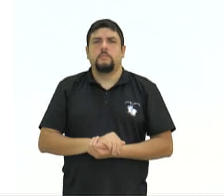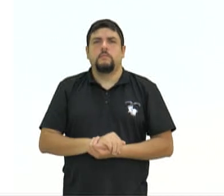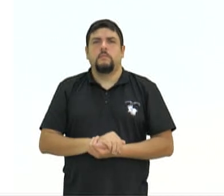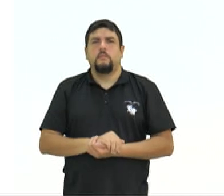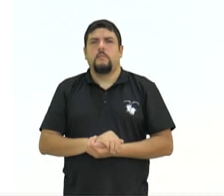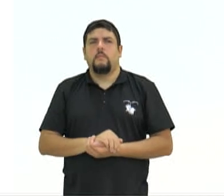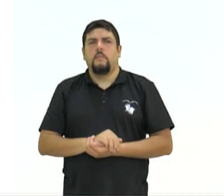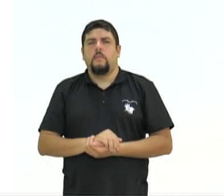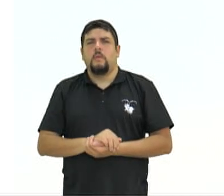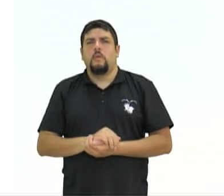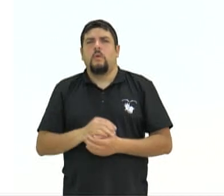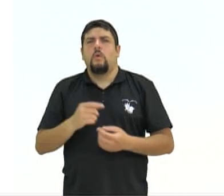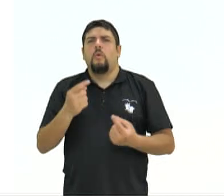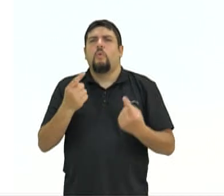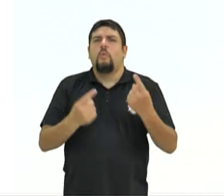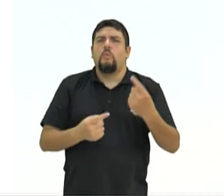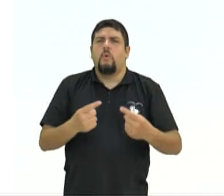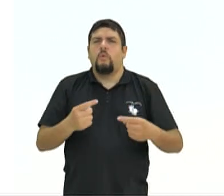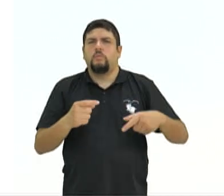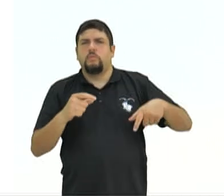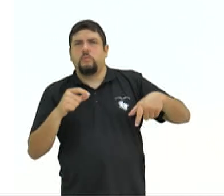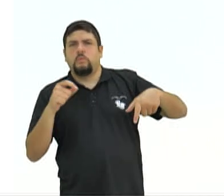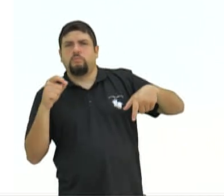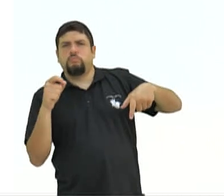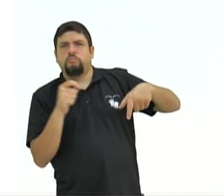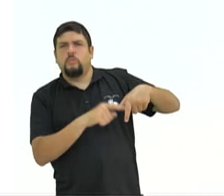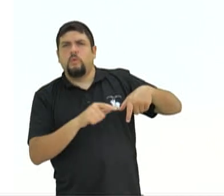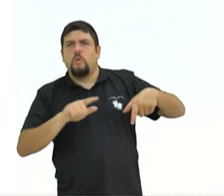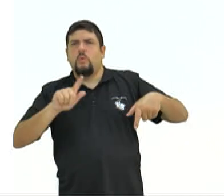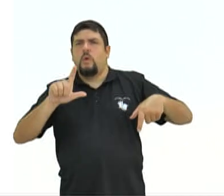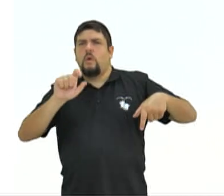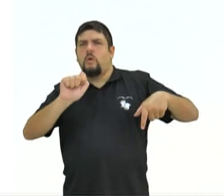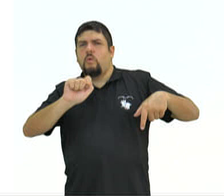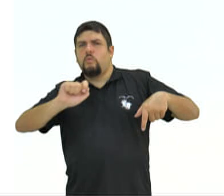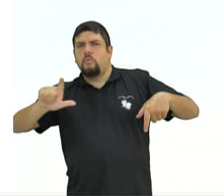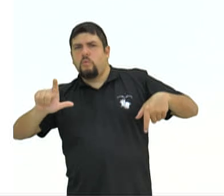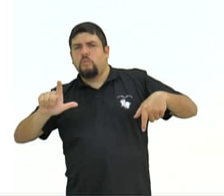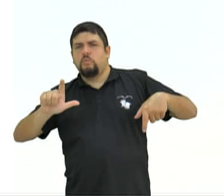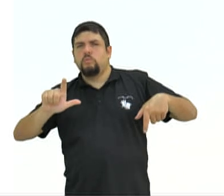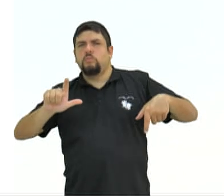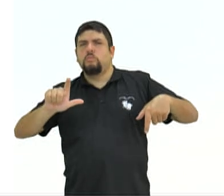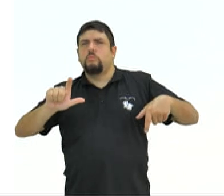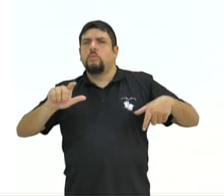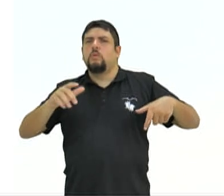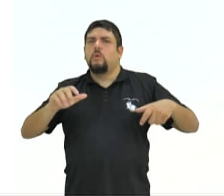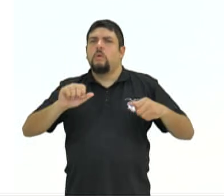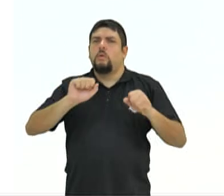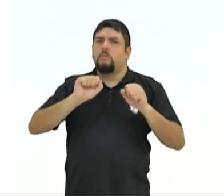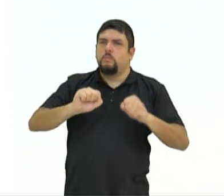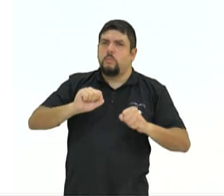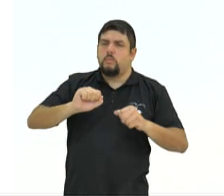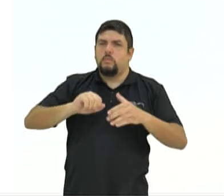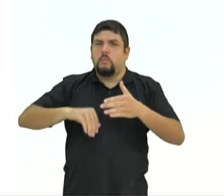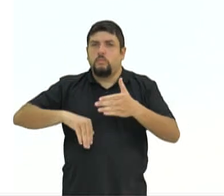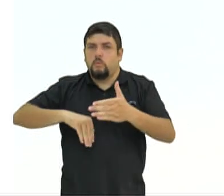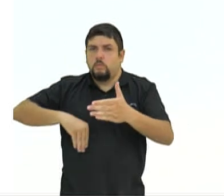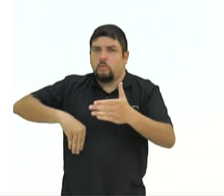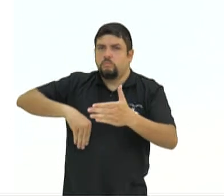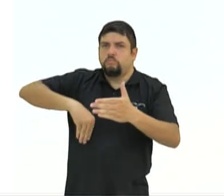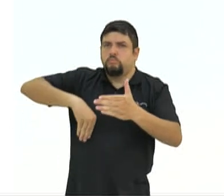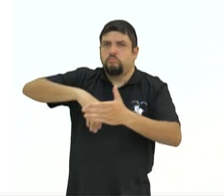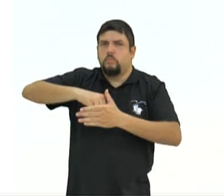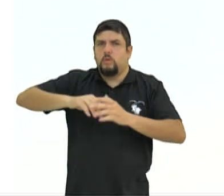gol e se pode golpear a pelota com os pés? Qual esporte que você marca gol e você